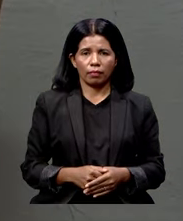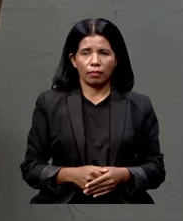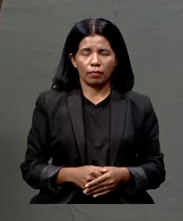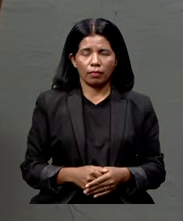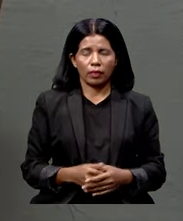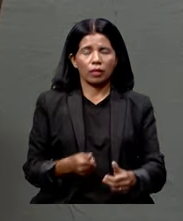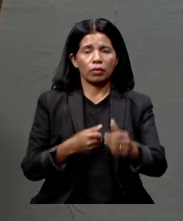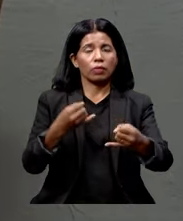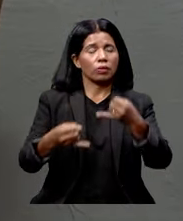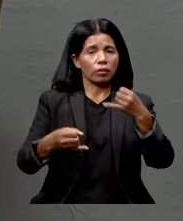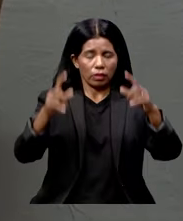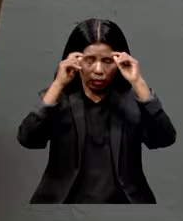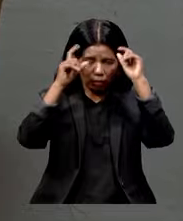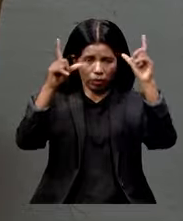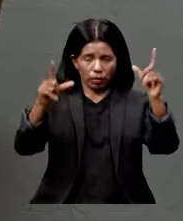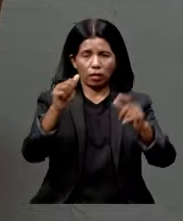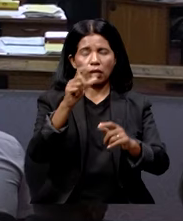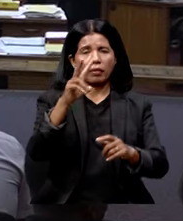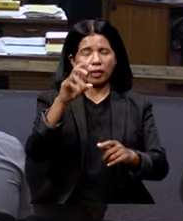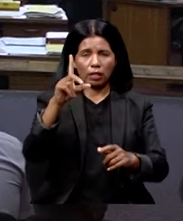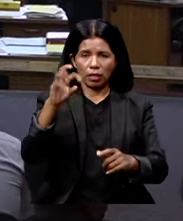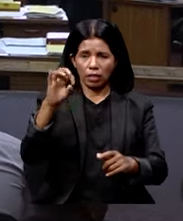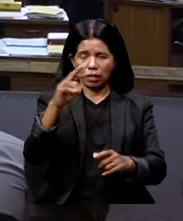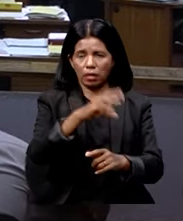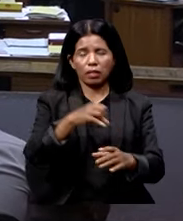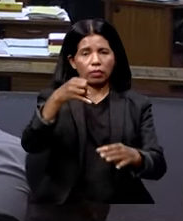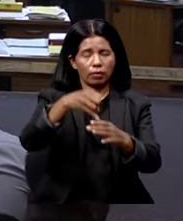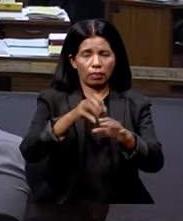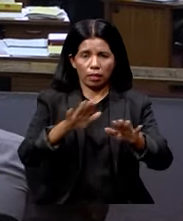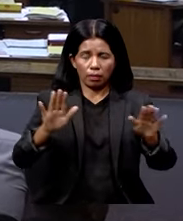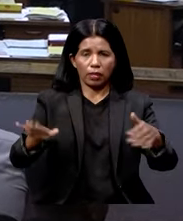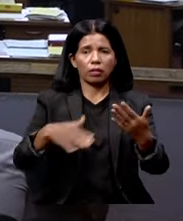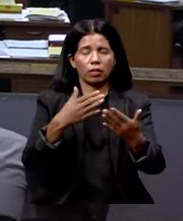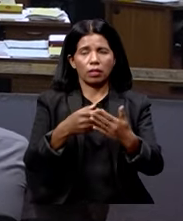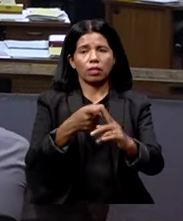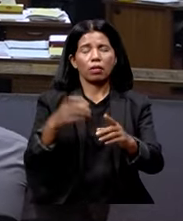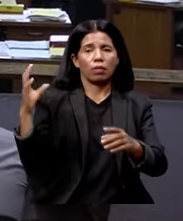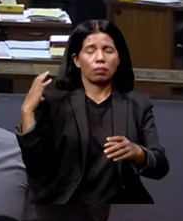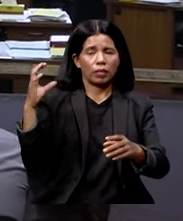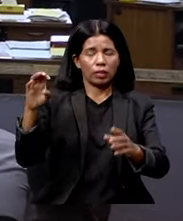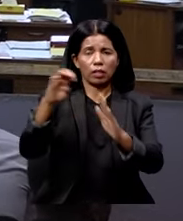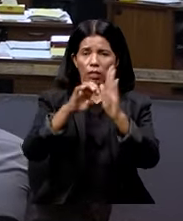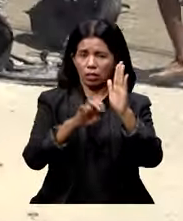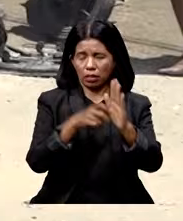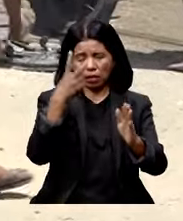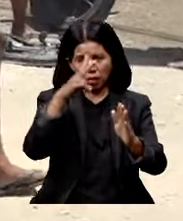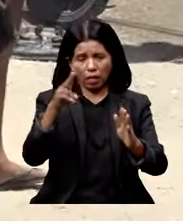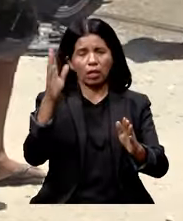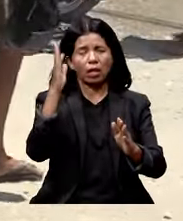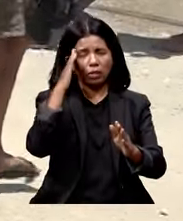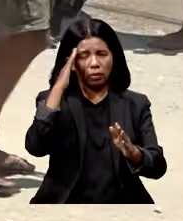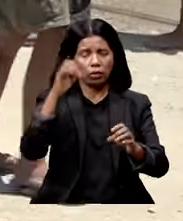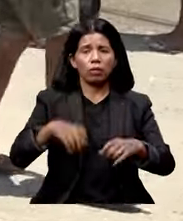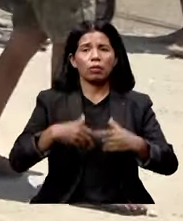Tu ir jurista timoron Avelino Coelho, krime hira krebe envolve labarik minoridade sira ne kompetensia estadunian atuhare no Hanoin, oinsa mak